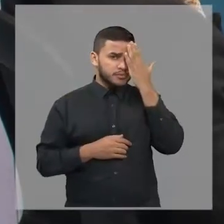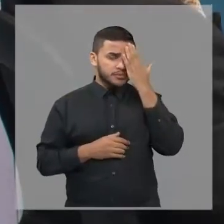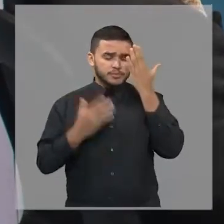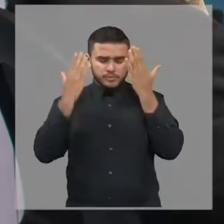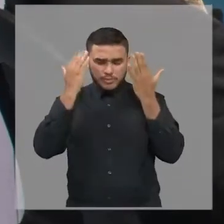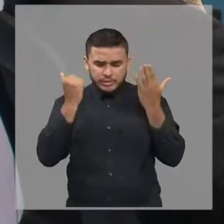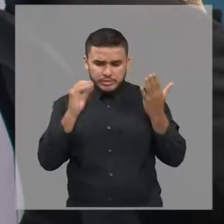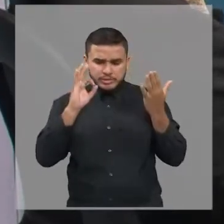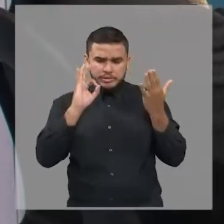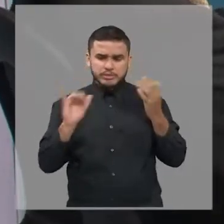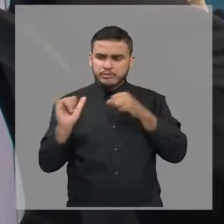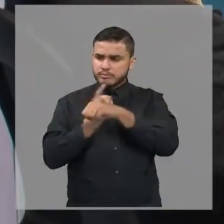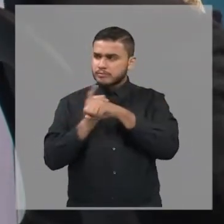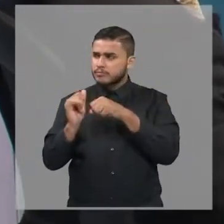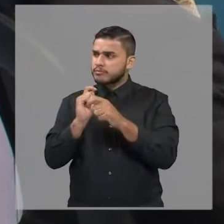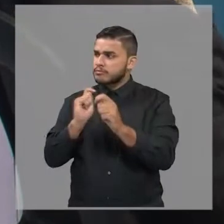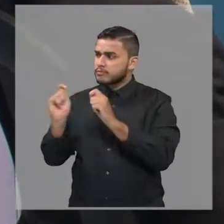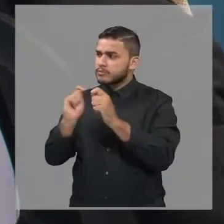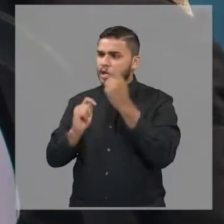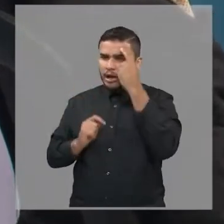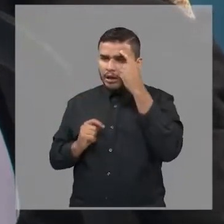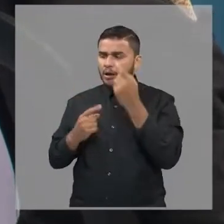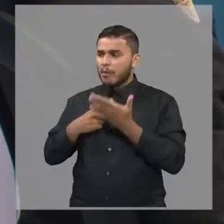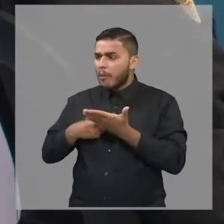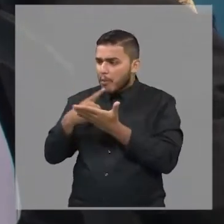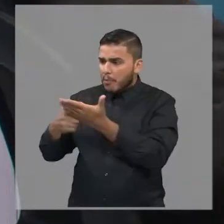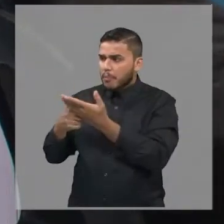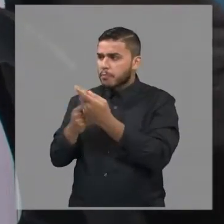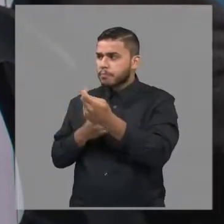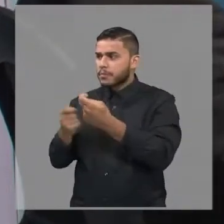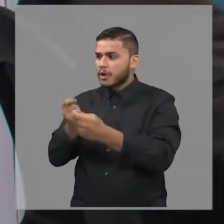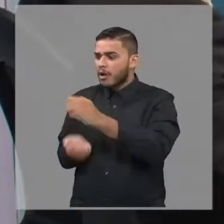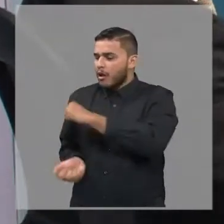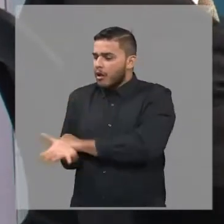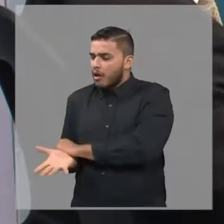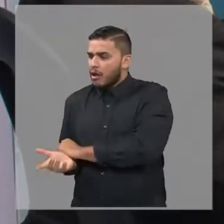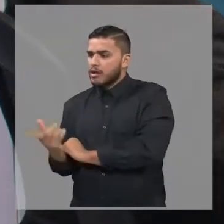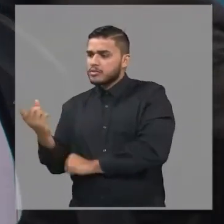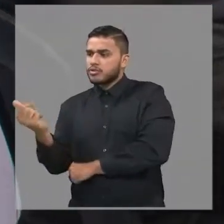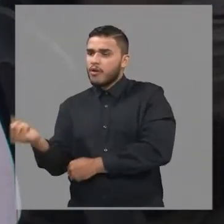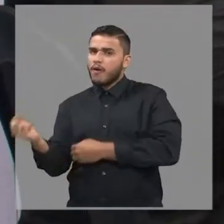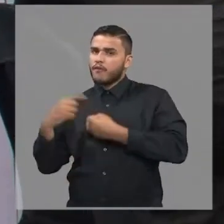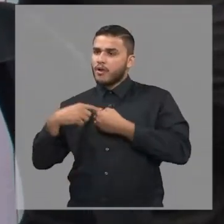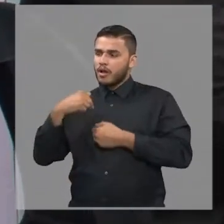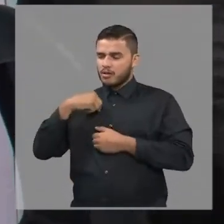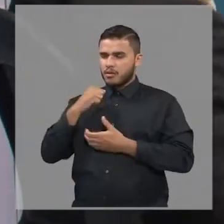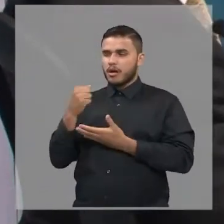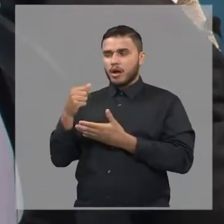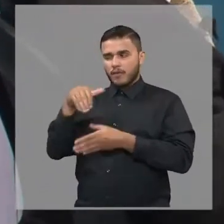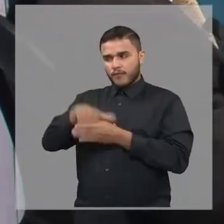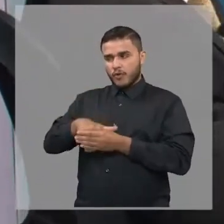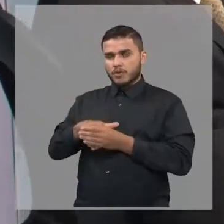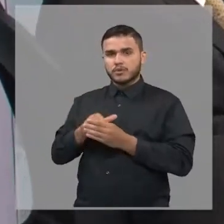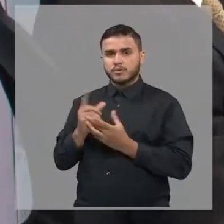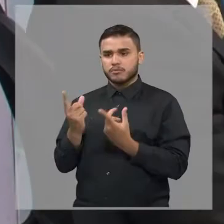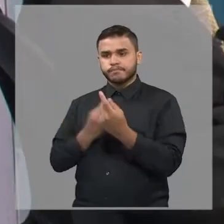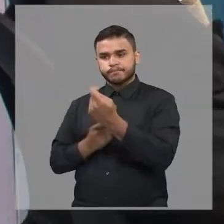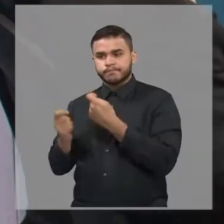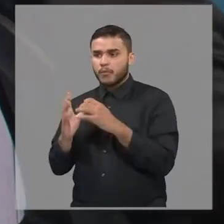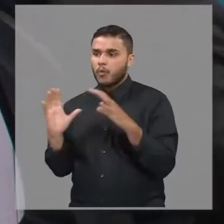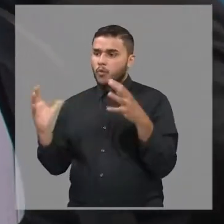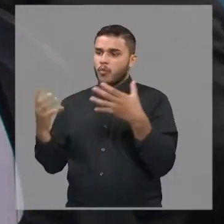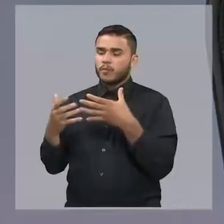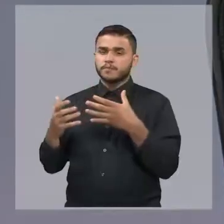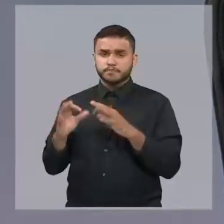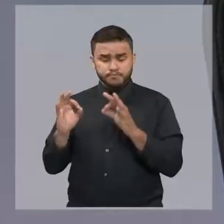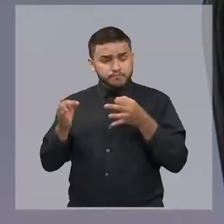teórico, é interessante. Não, você vai lá, negocia sem bases fisiológicas, né? Sem toma lá da cá, não vou estar comprando deputado, não vou fazer mensalão